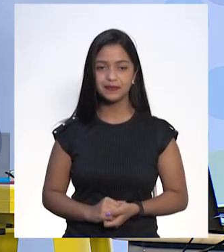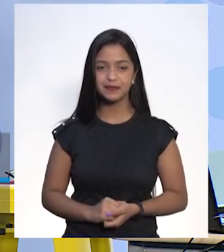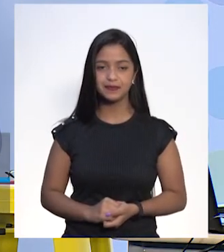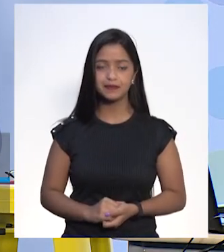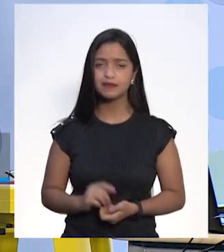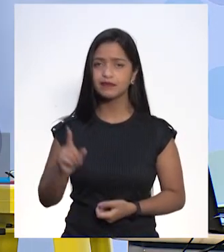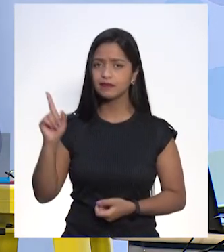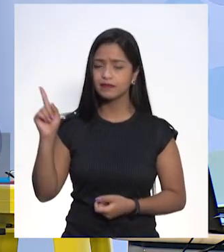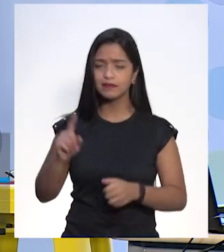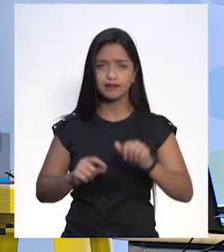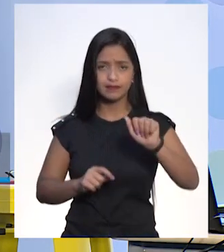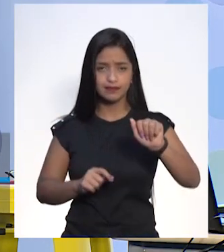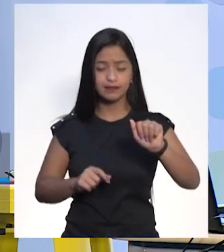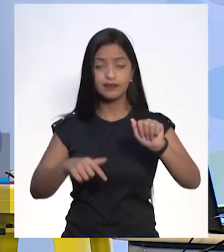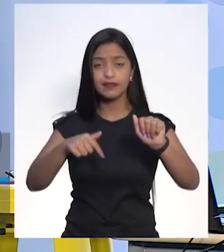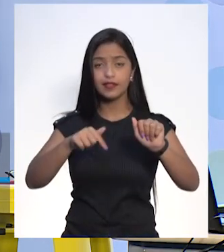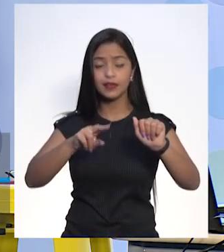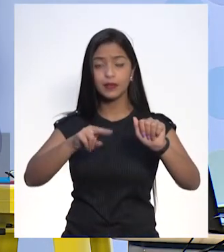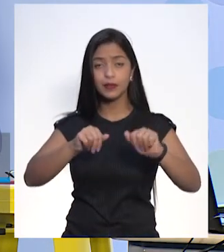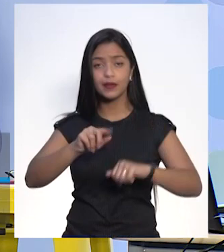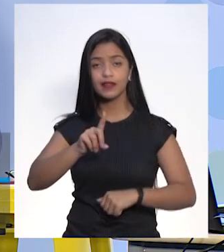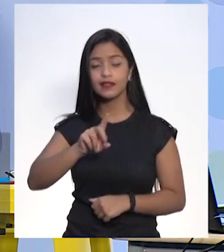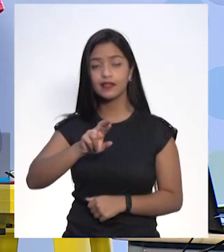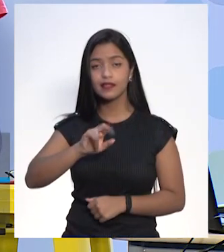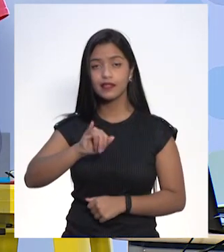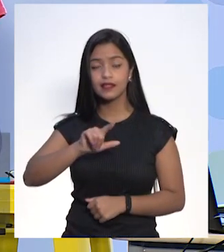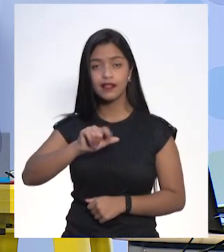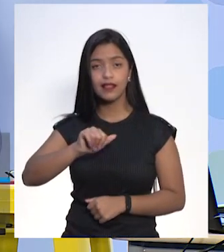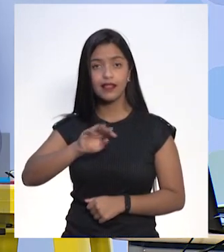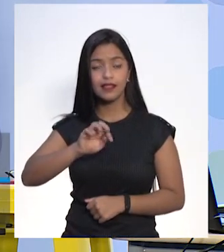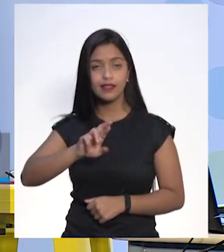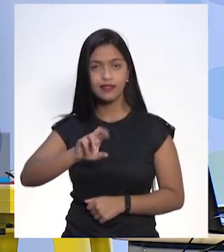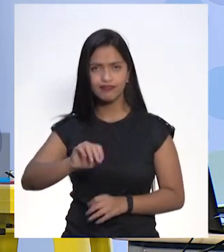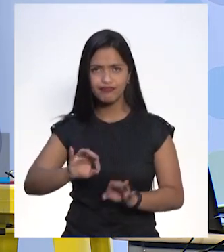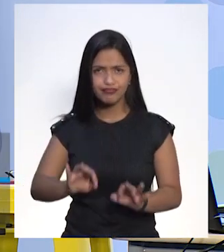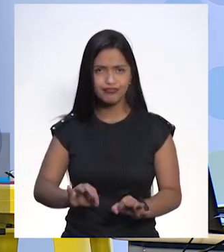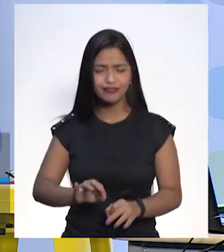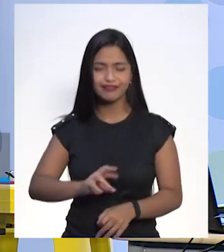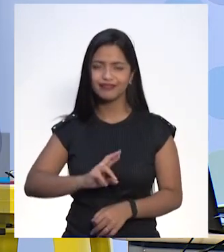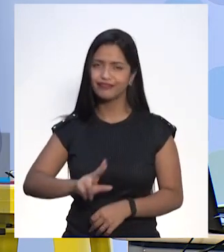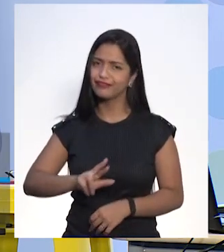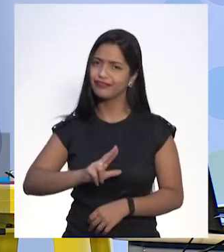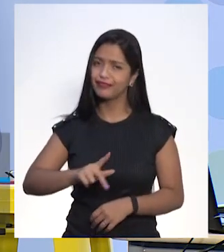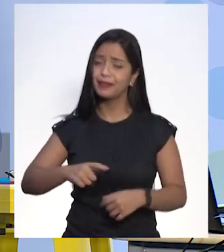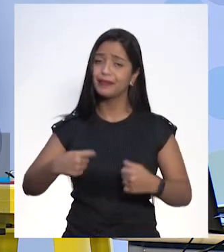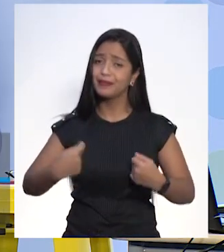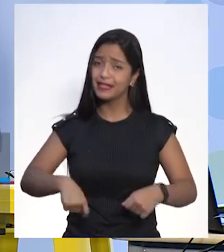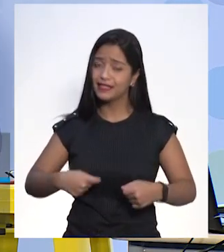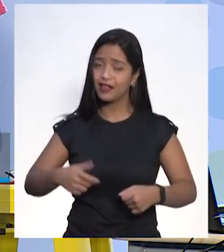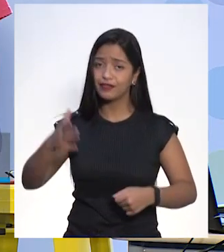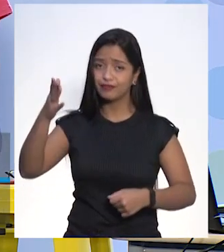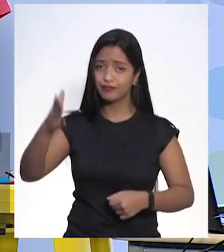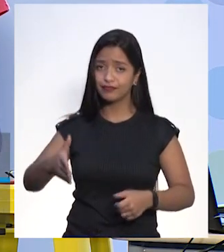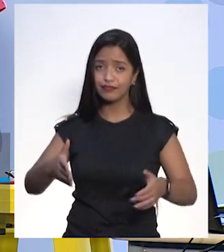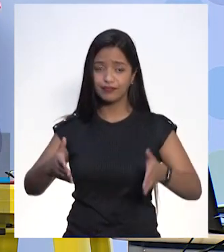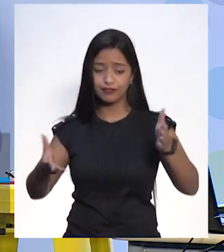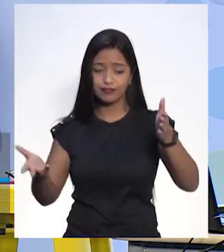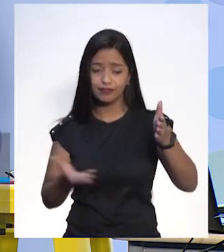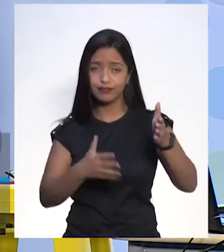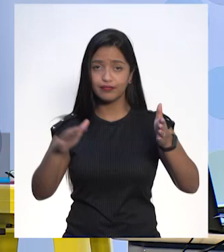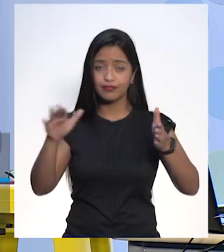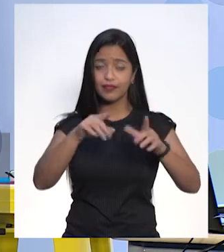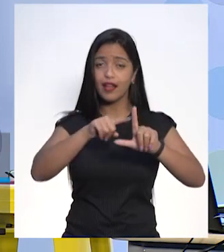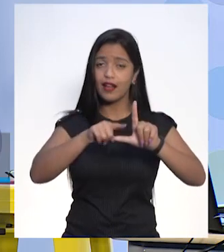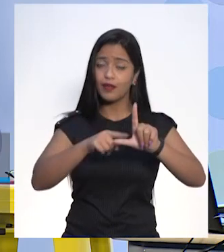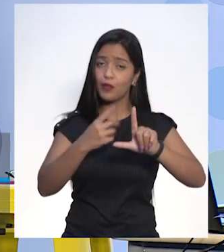um quadrilátero? Não é um quadrilátero, porque para ter um quadrilátero, era que teria que ter pelo menos 4 lados, 4 vértices, 4